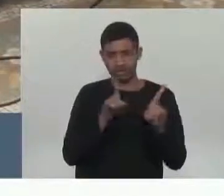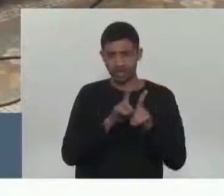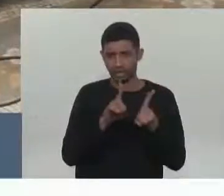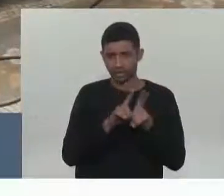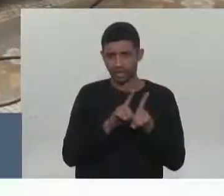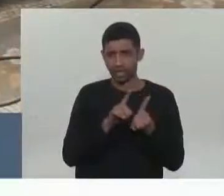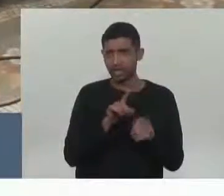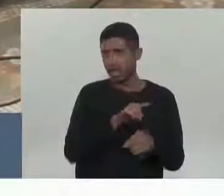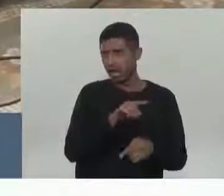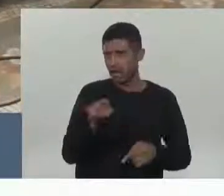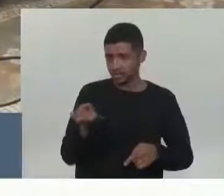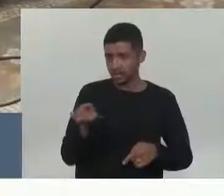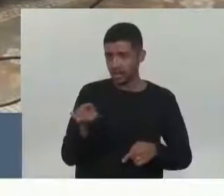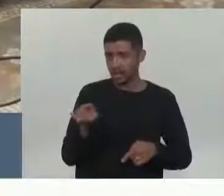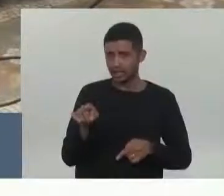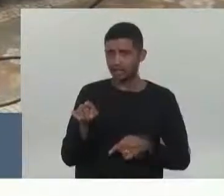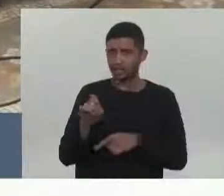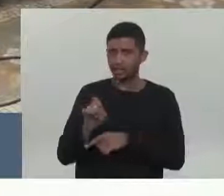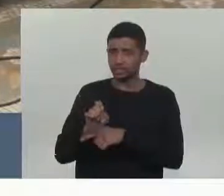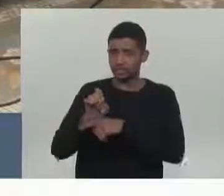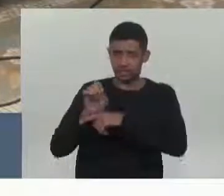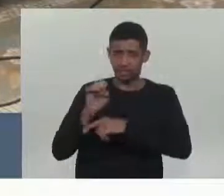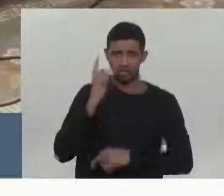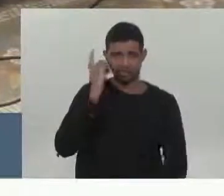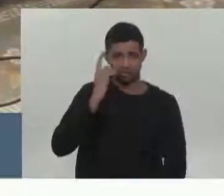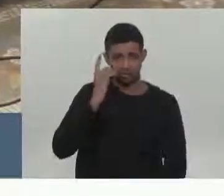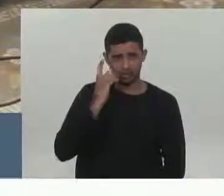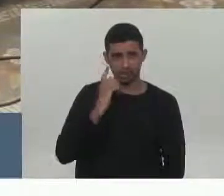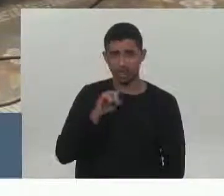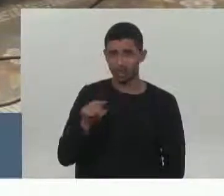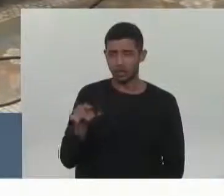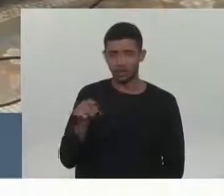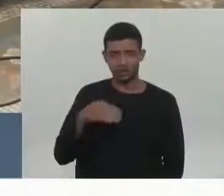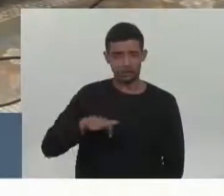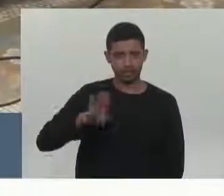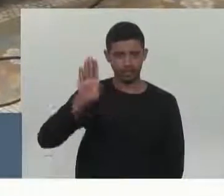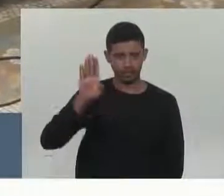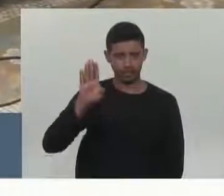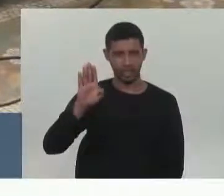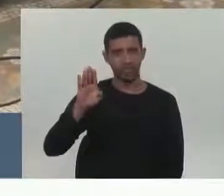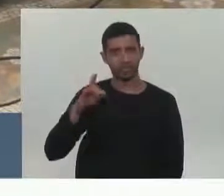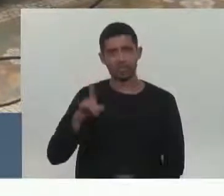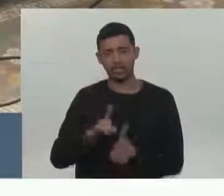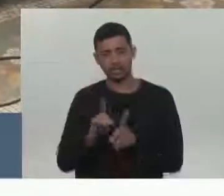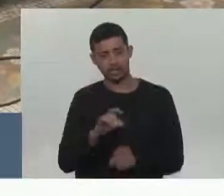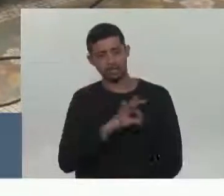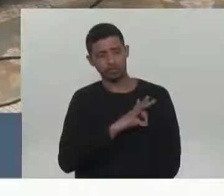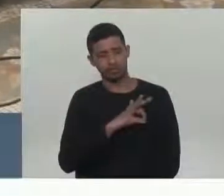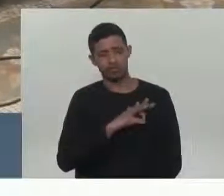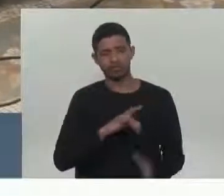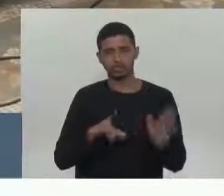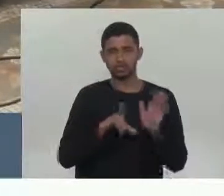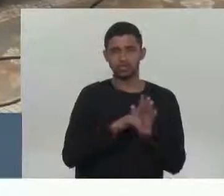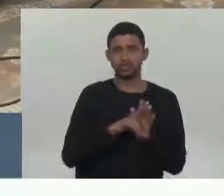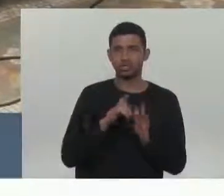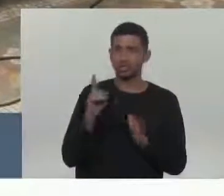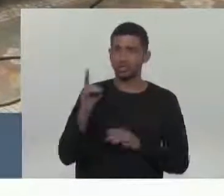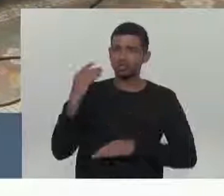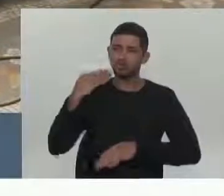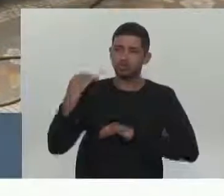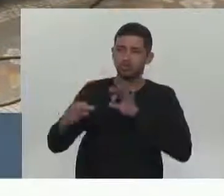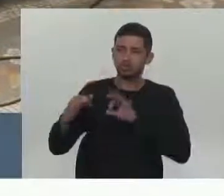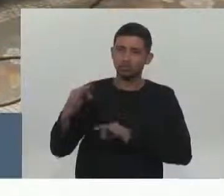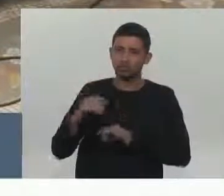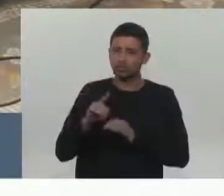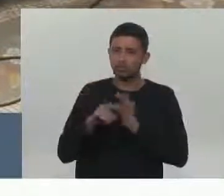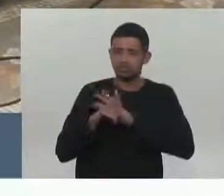aos deputados estaduais, no exercício do mandato, à polícia legislativa e aos auditores fiscais de carreira,